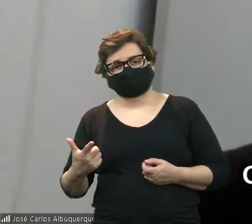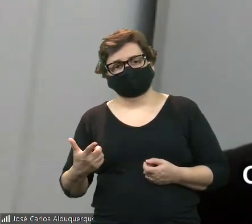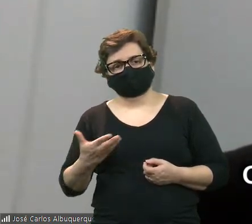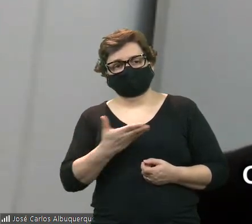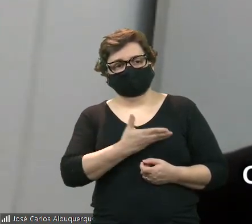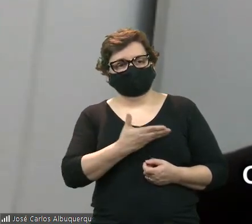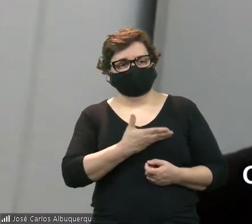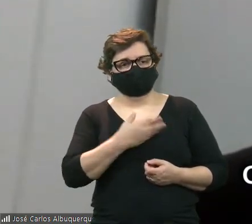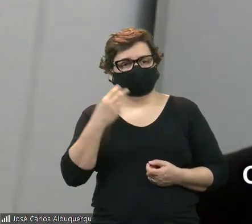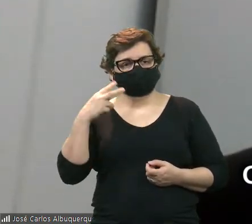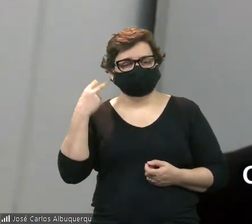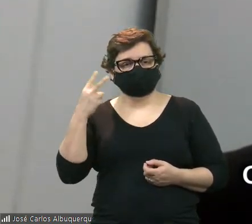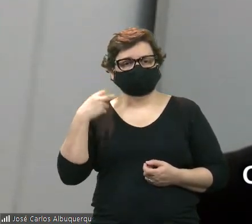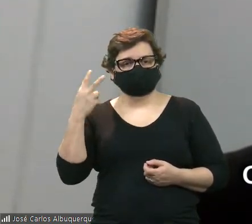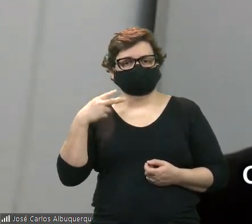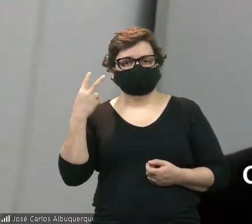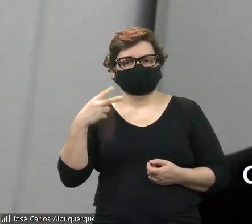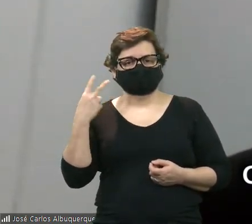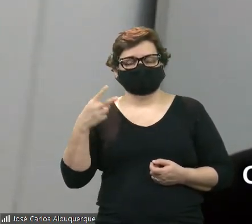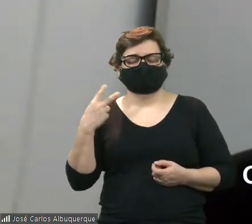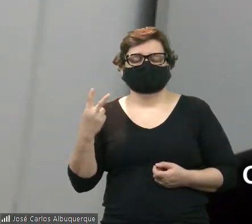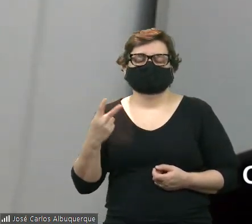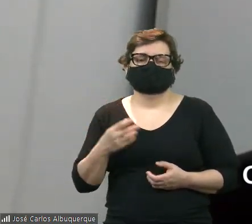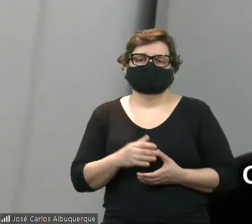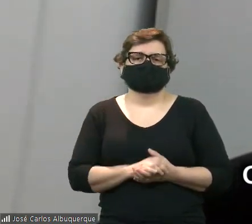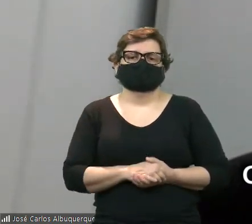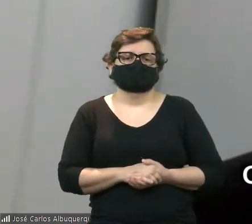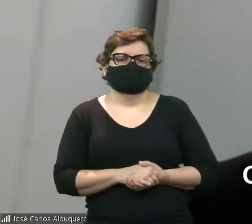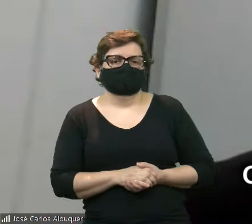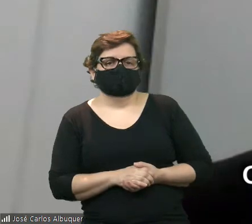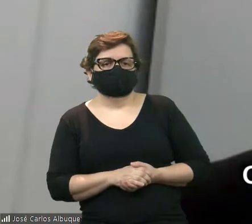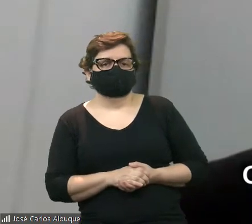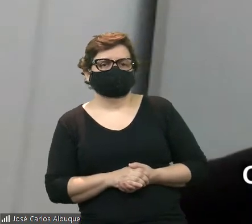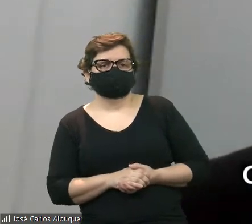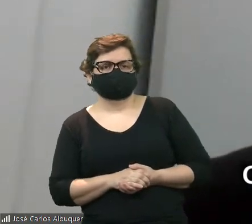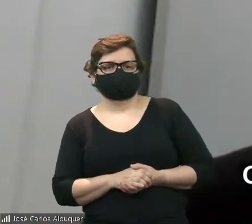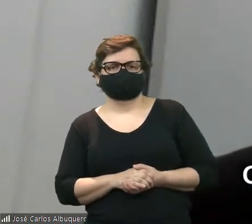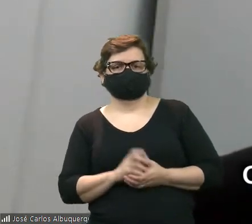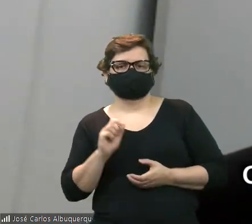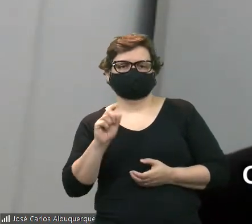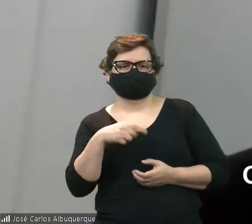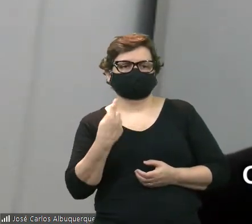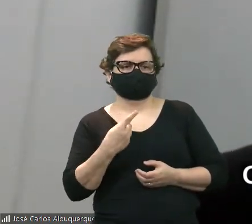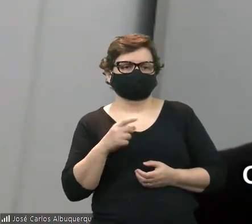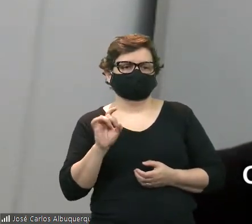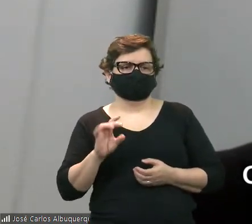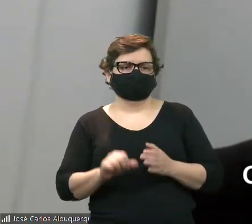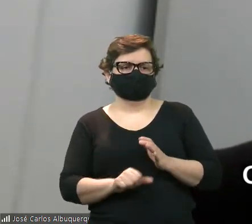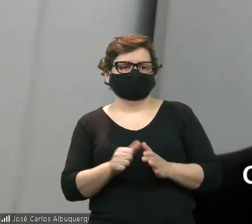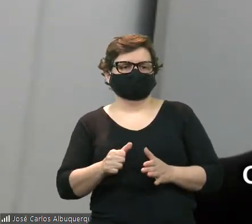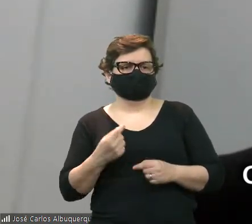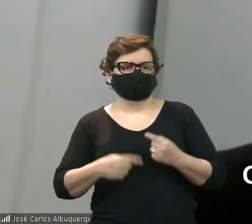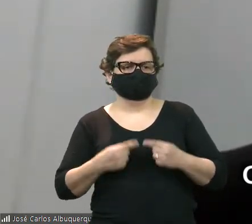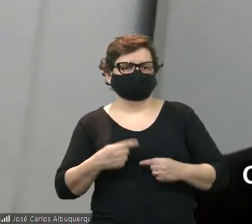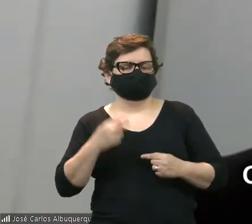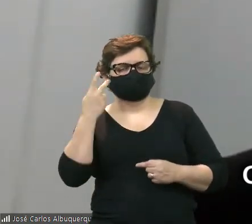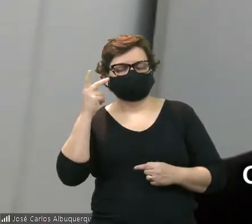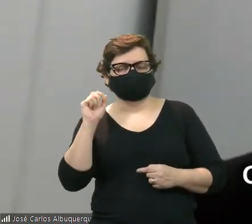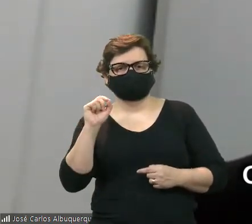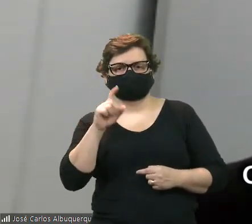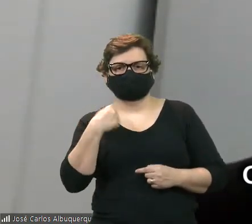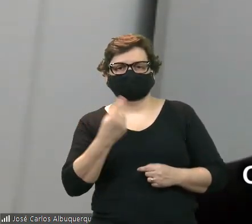apresentado a sugestão e foi aprovada, que nós vamos ficar só na primeira discussão hoje, para que a gente